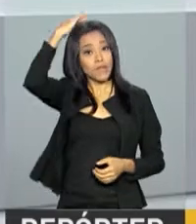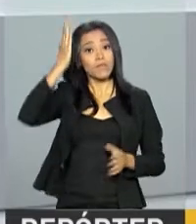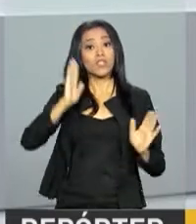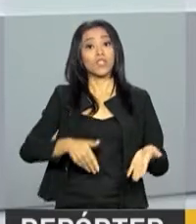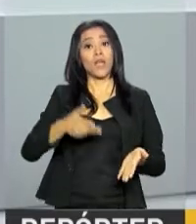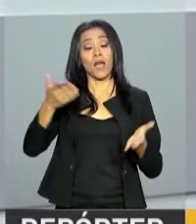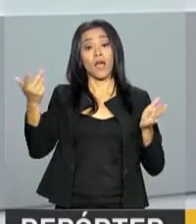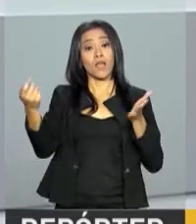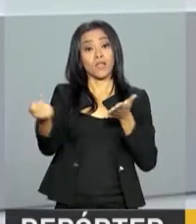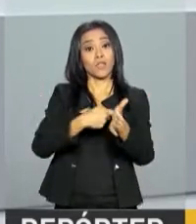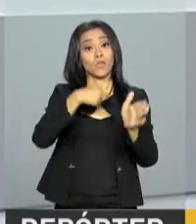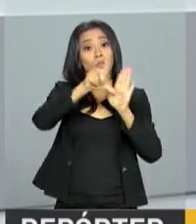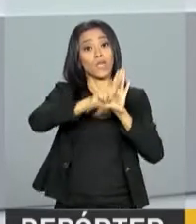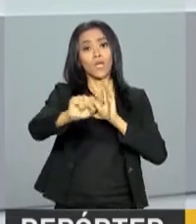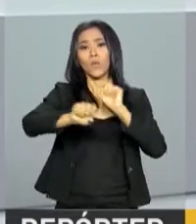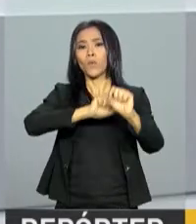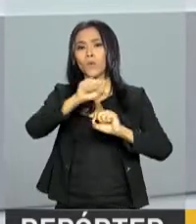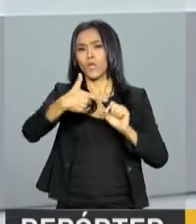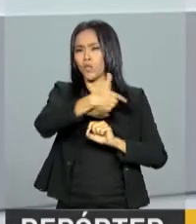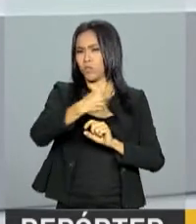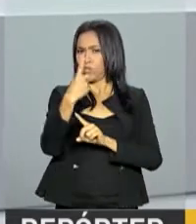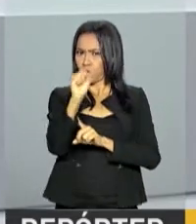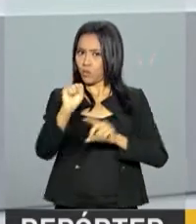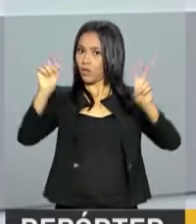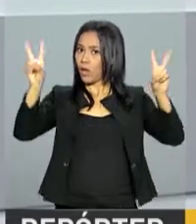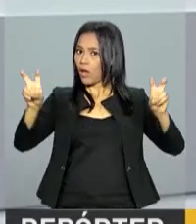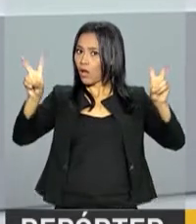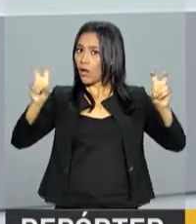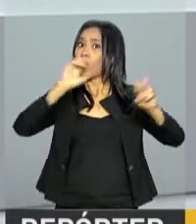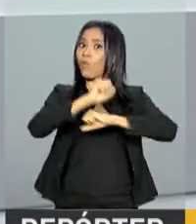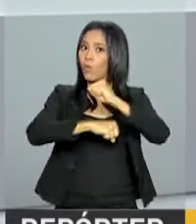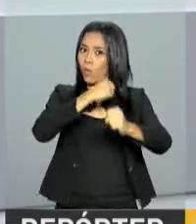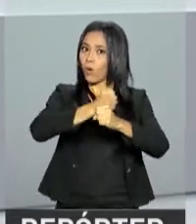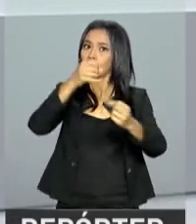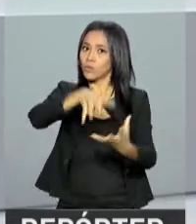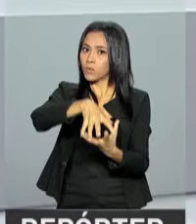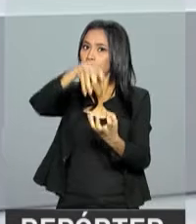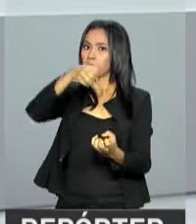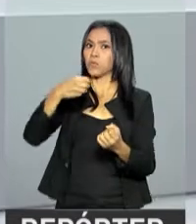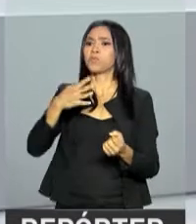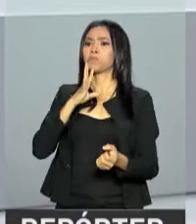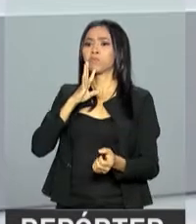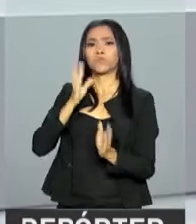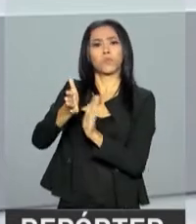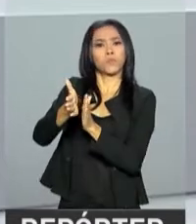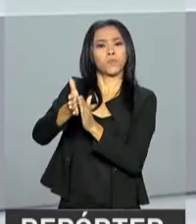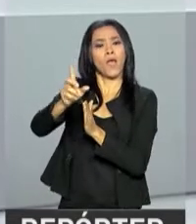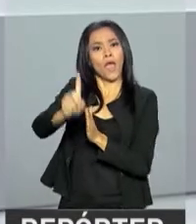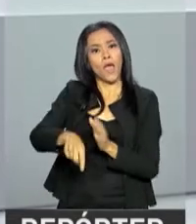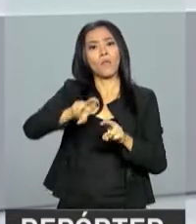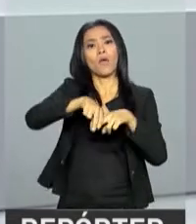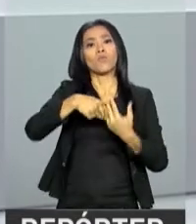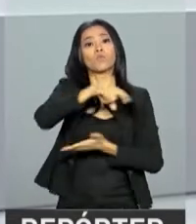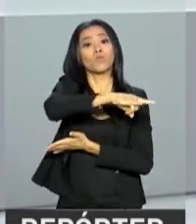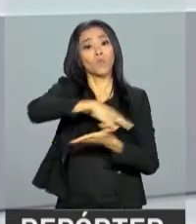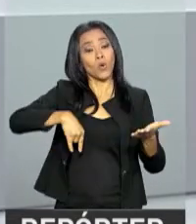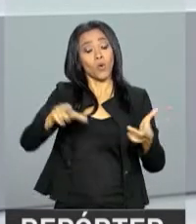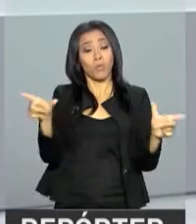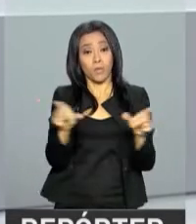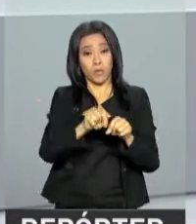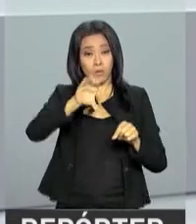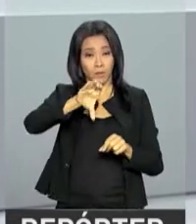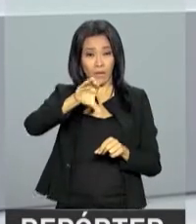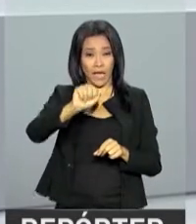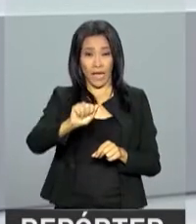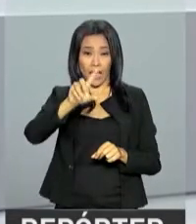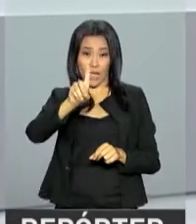Temer sancionou lei que institui 2018 como o ano do idoso. O reconhecimento faz referência à Convenção Interamericana